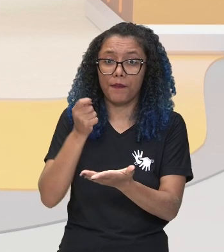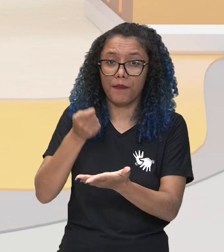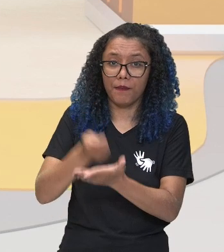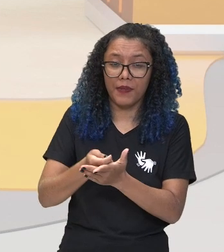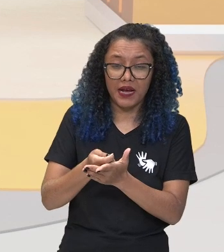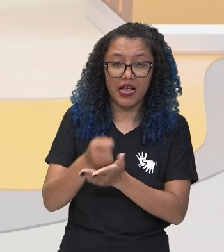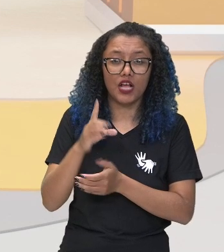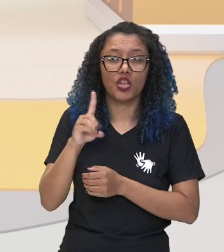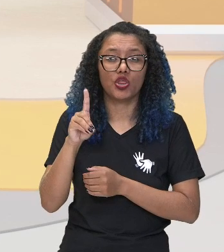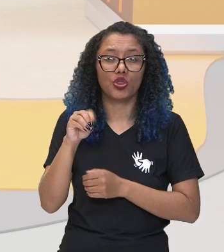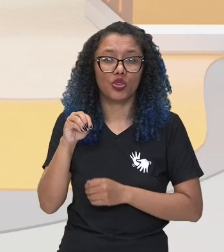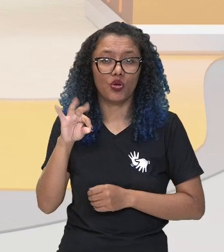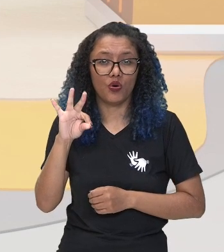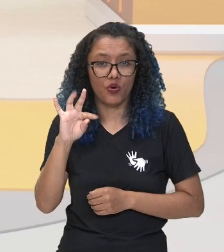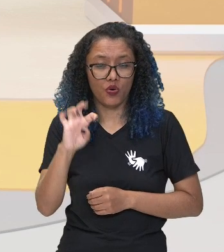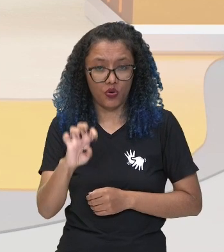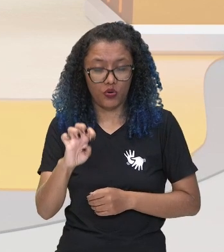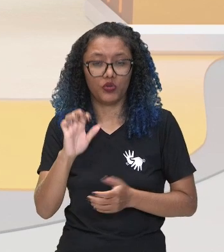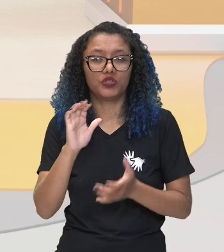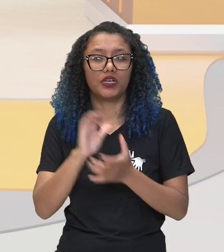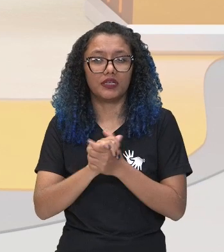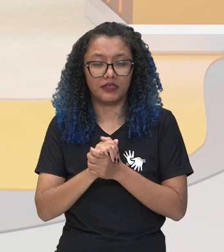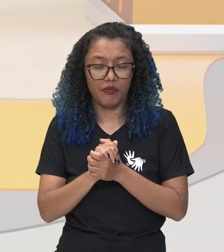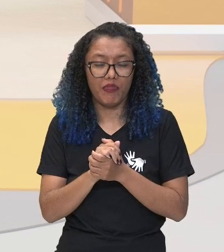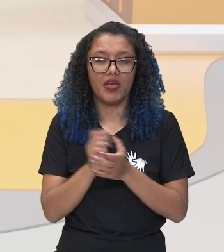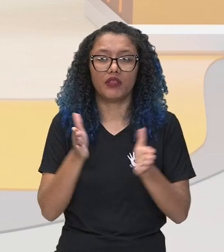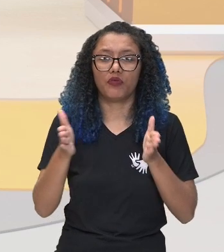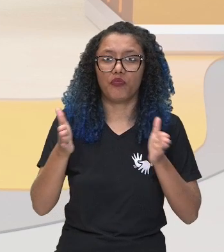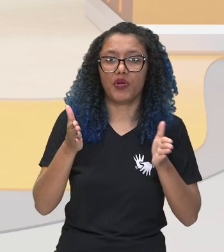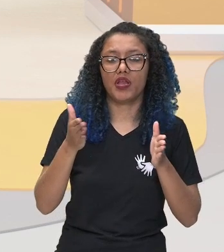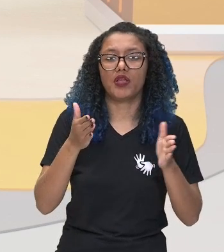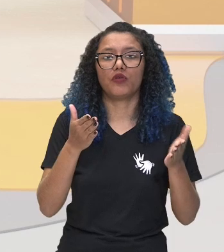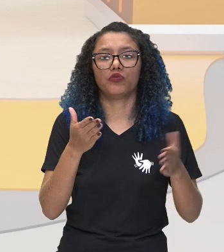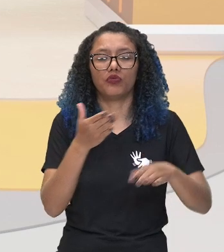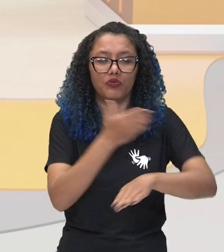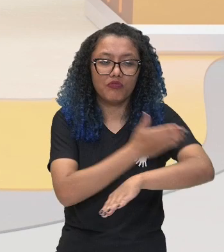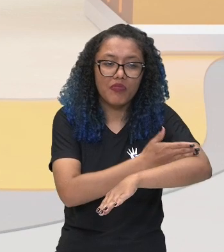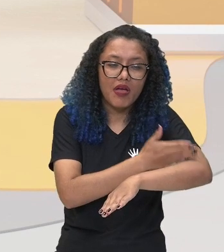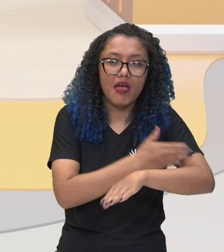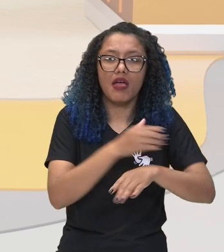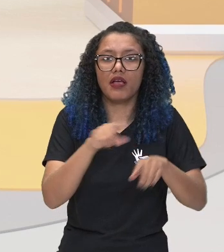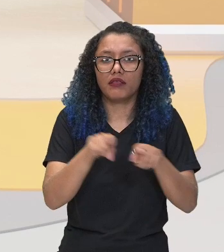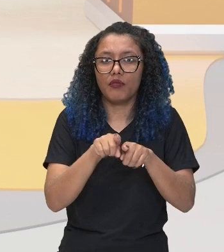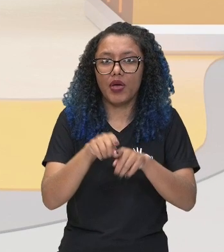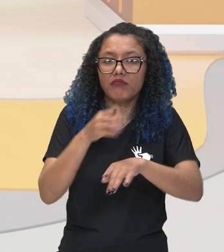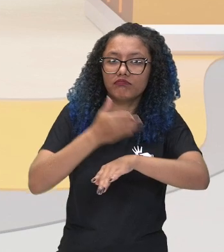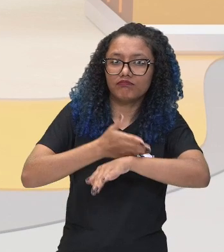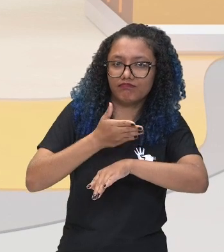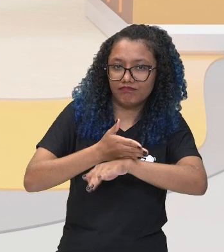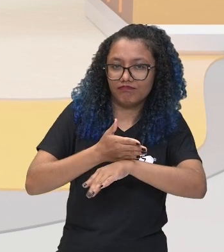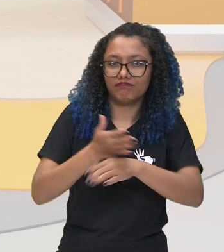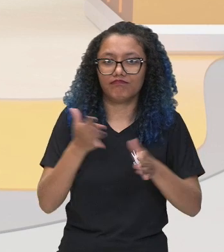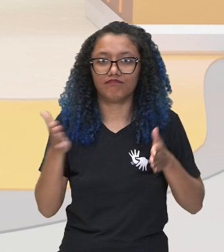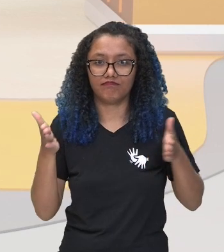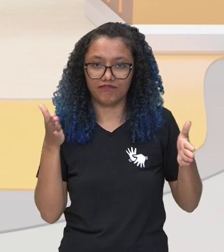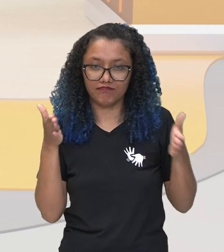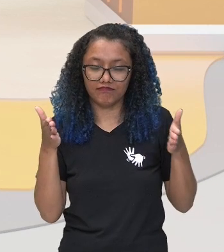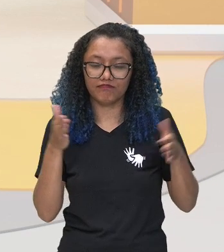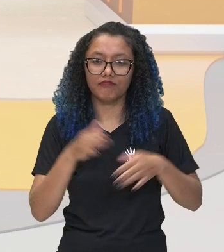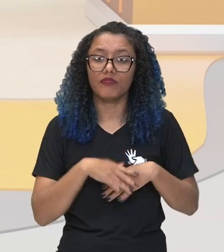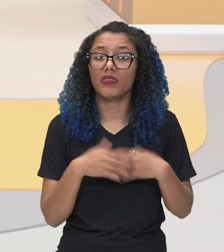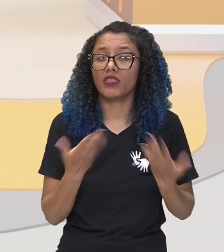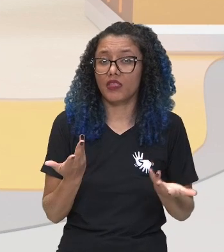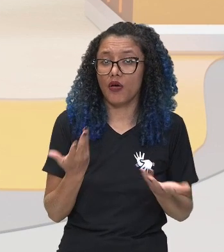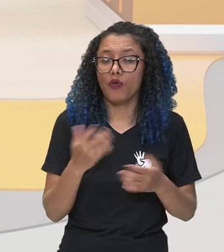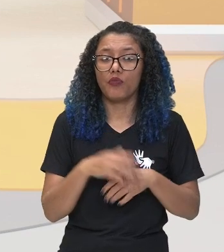durante esse período da idade entre média e idade moderna. Então, os casamentos ali